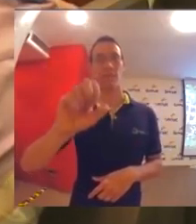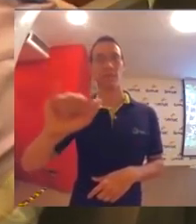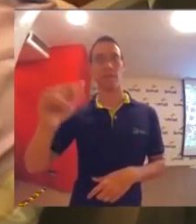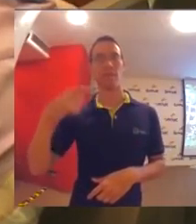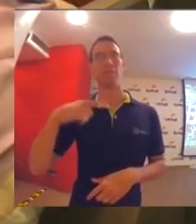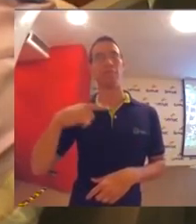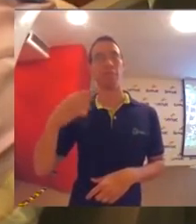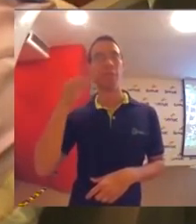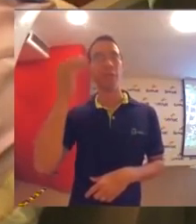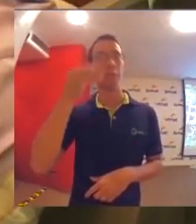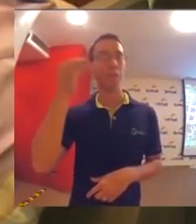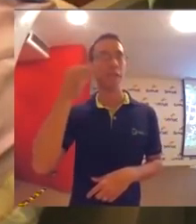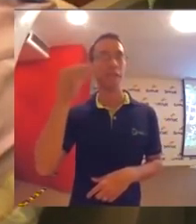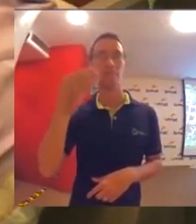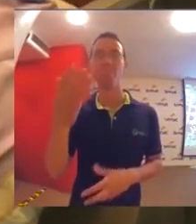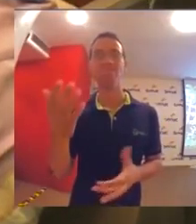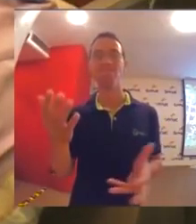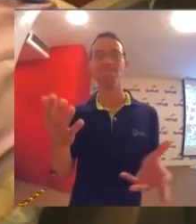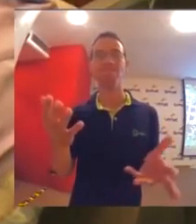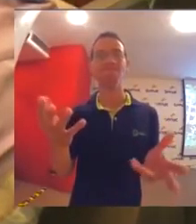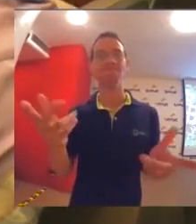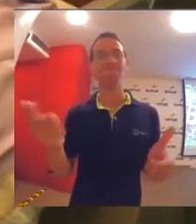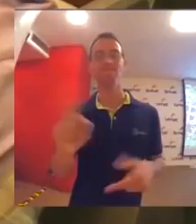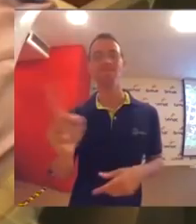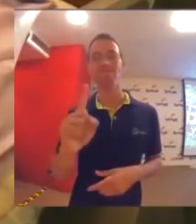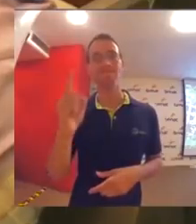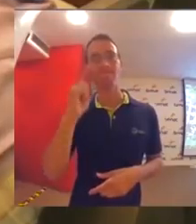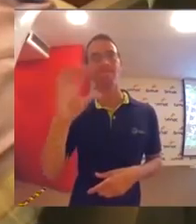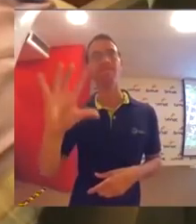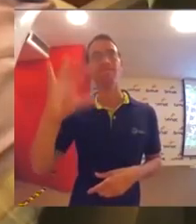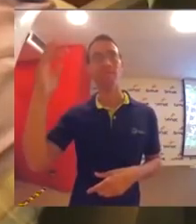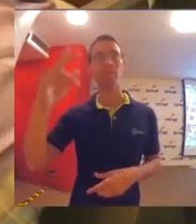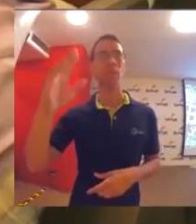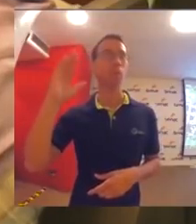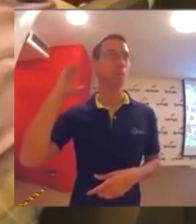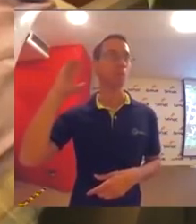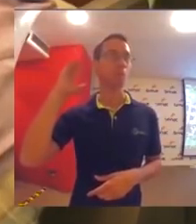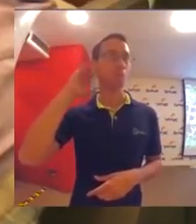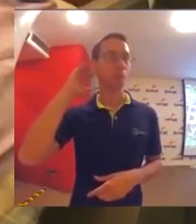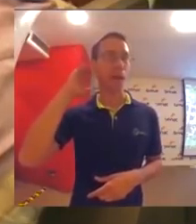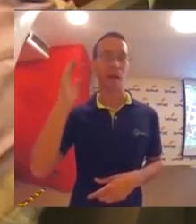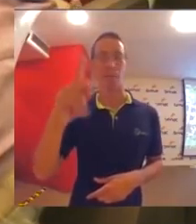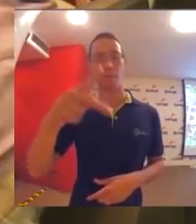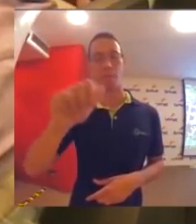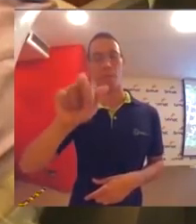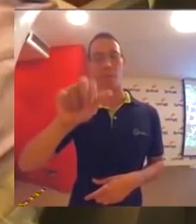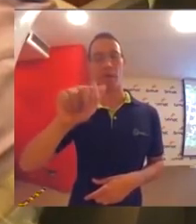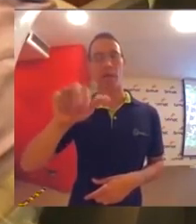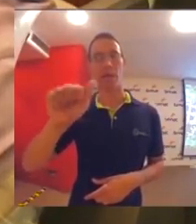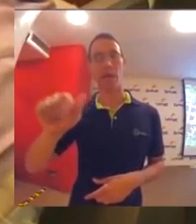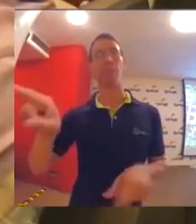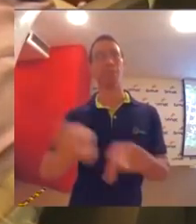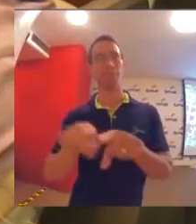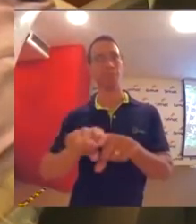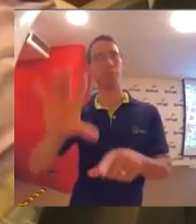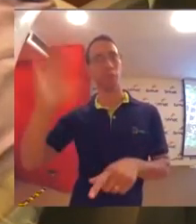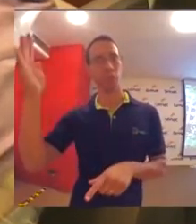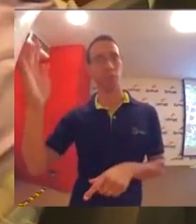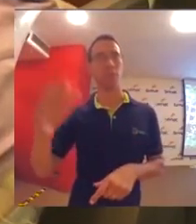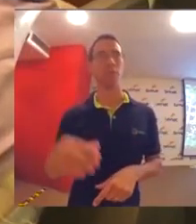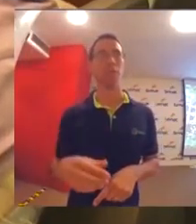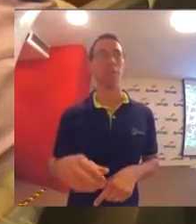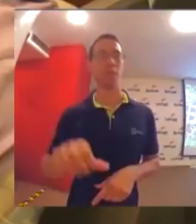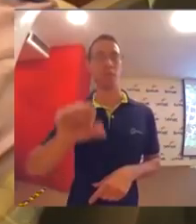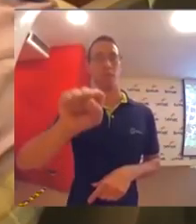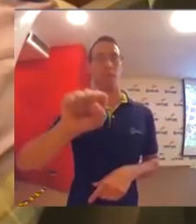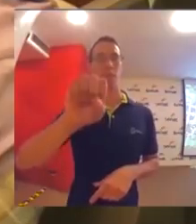que está para retomar com o SESI do Paraná e com relação ao SESC do Departamento Nacional do